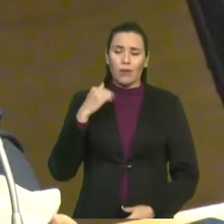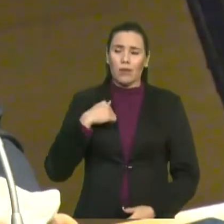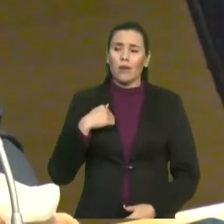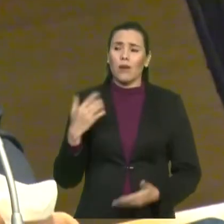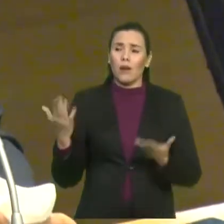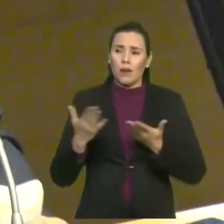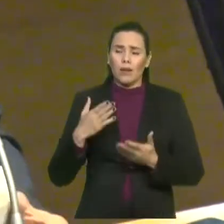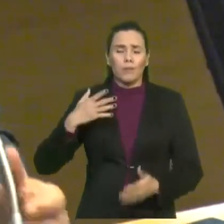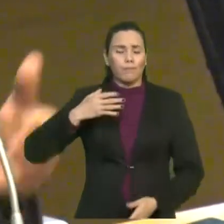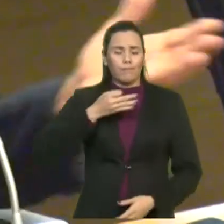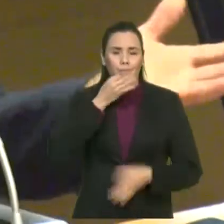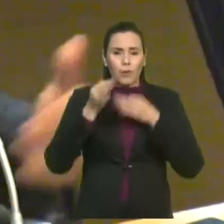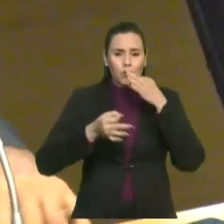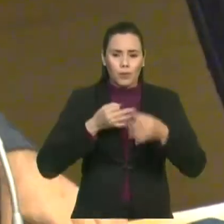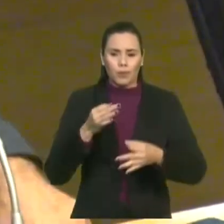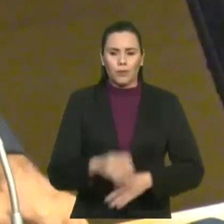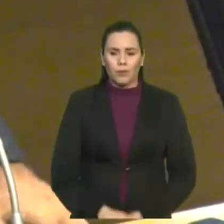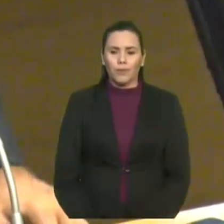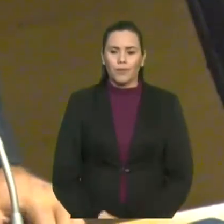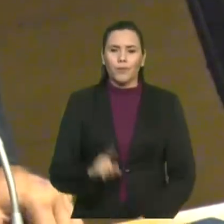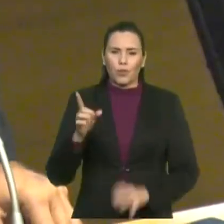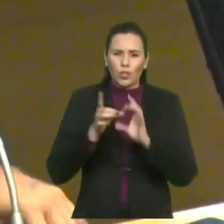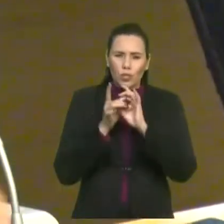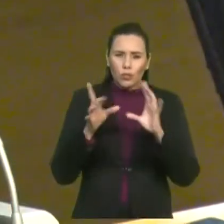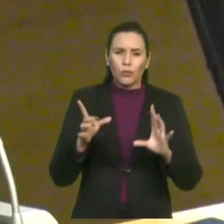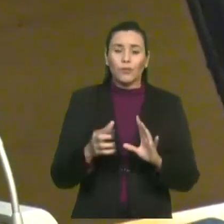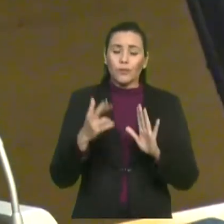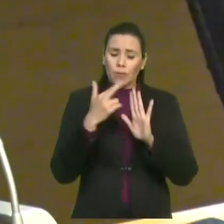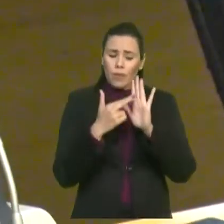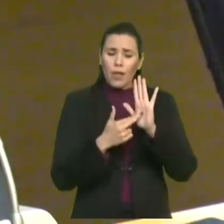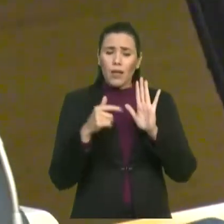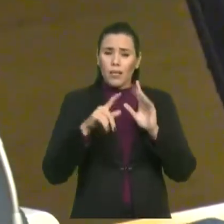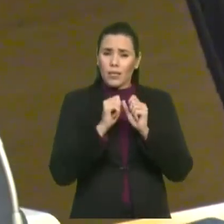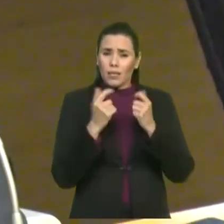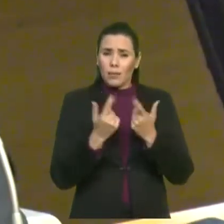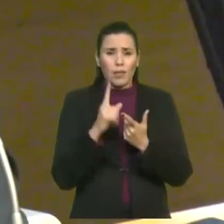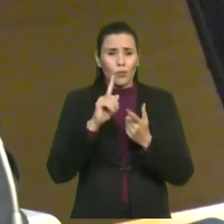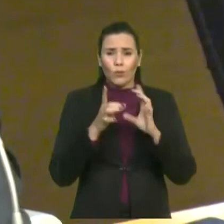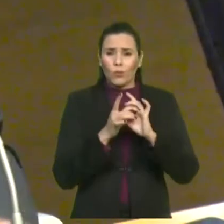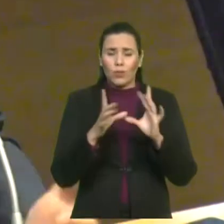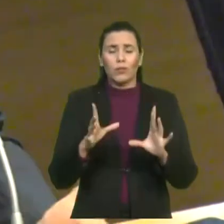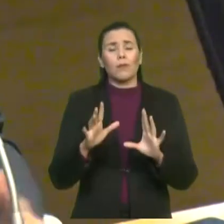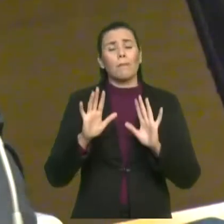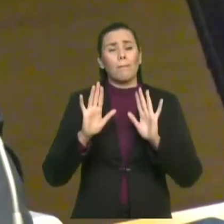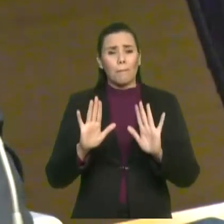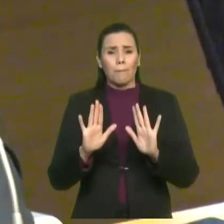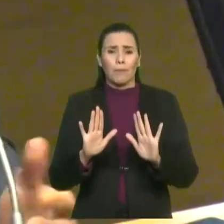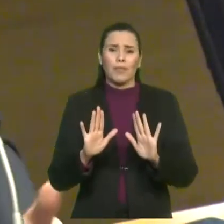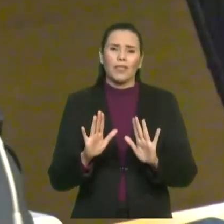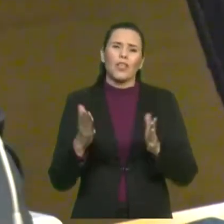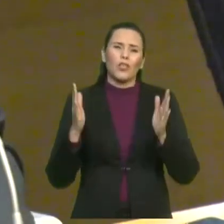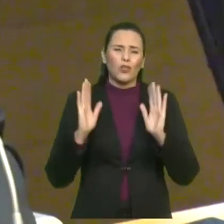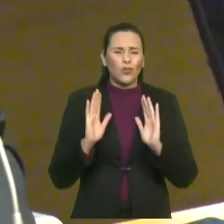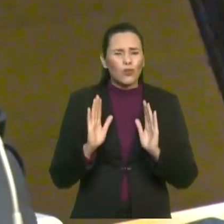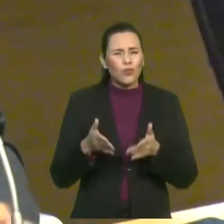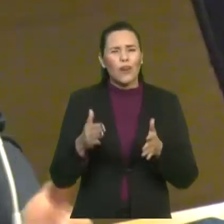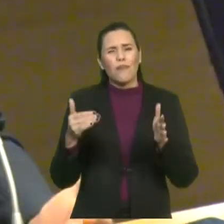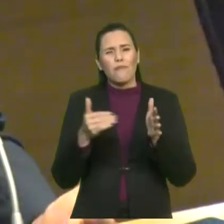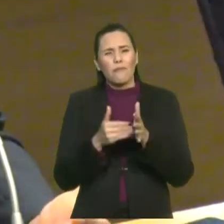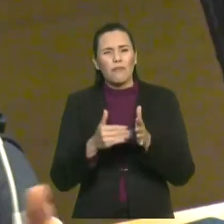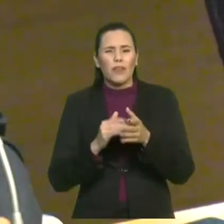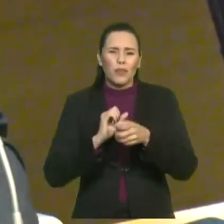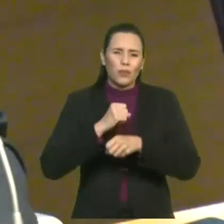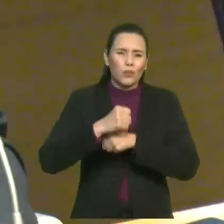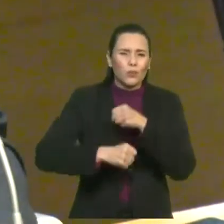que Vossa Excelência me concede, embora o regimento não permite, mas como nós estamos todos em festa e o espírito é natalino, queria